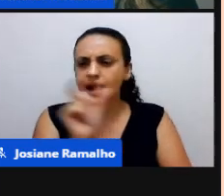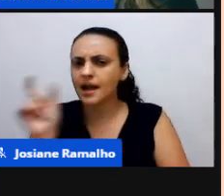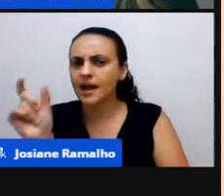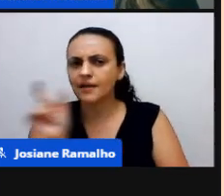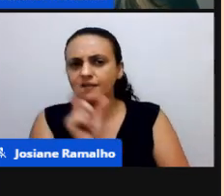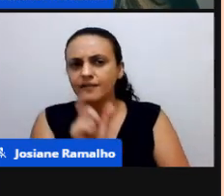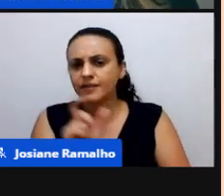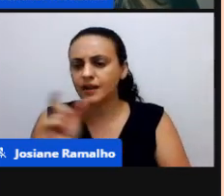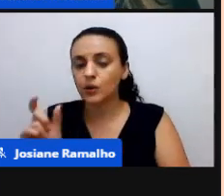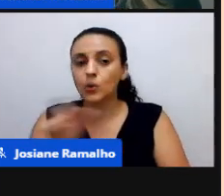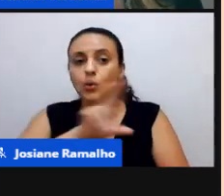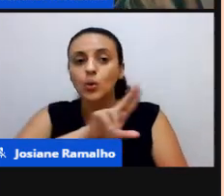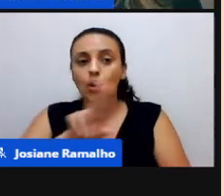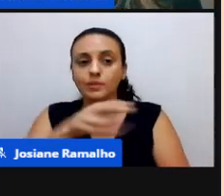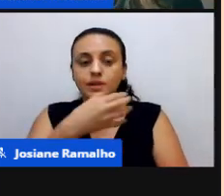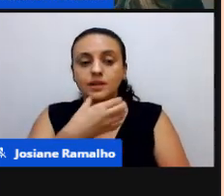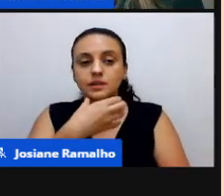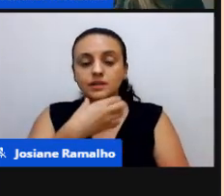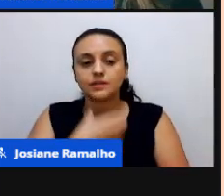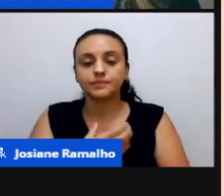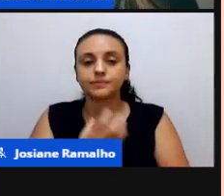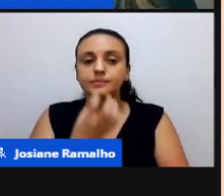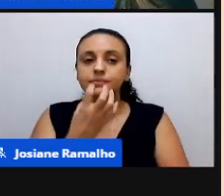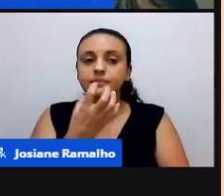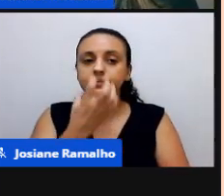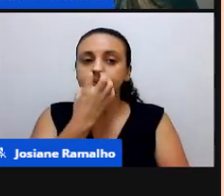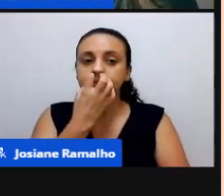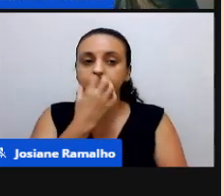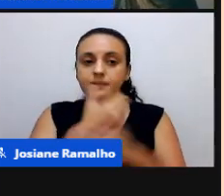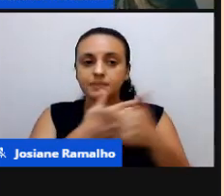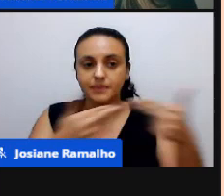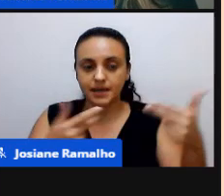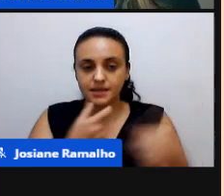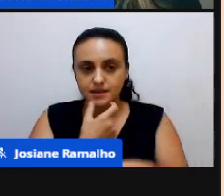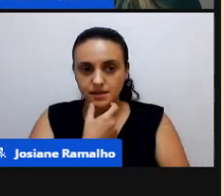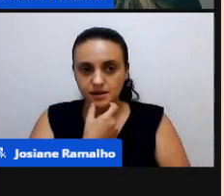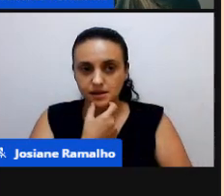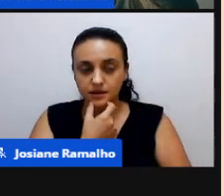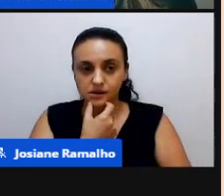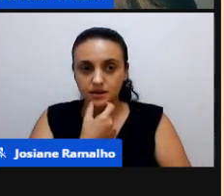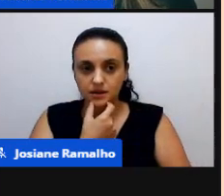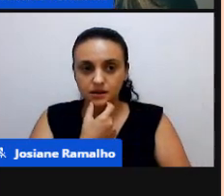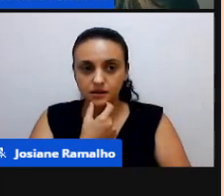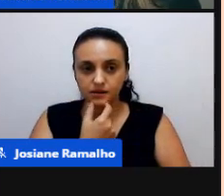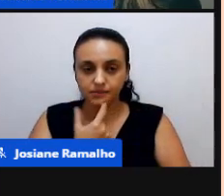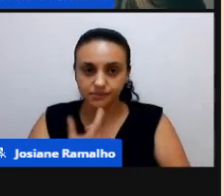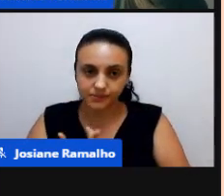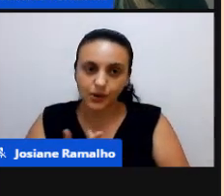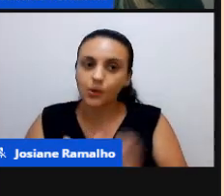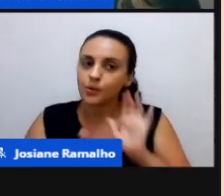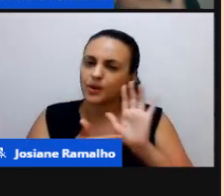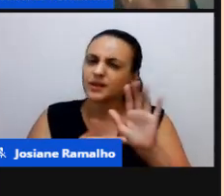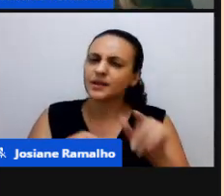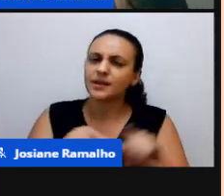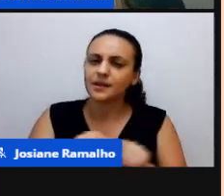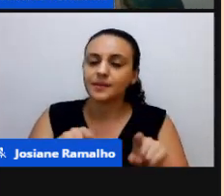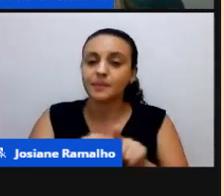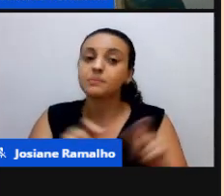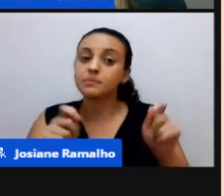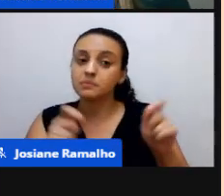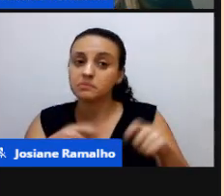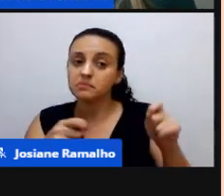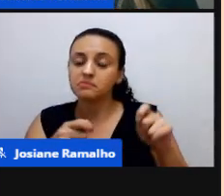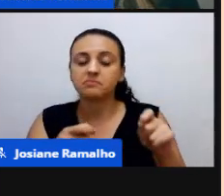animais em inglês. Então, eu quis também prezar, né, esse contexto da educação mais infantil, das crianças ou do